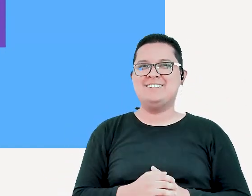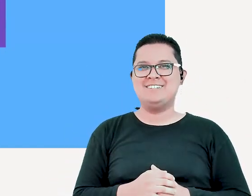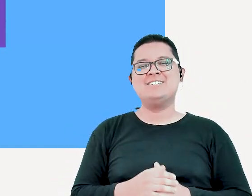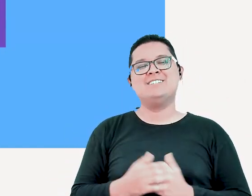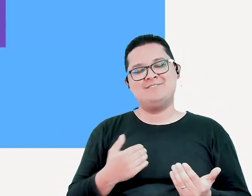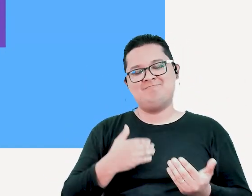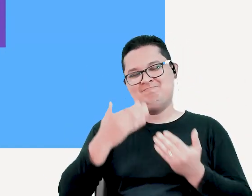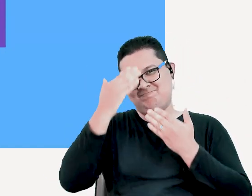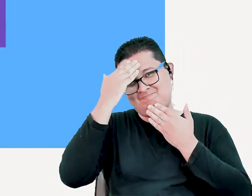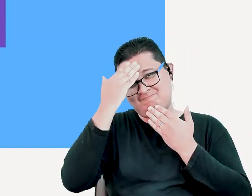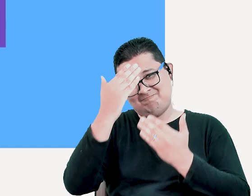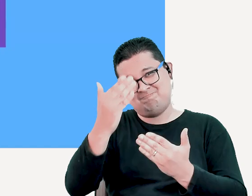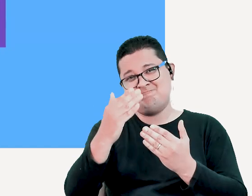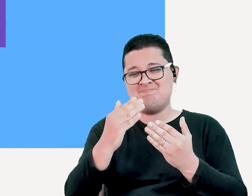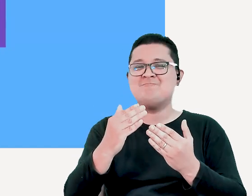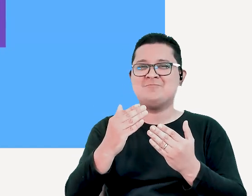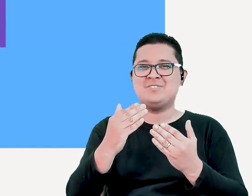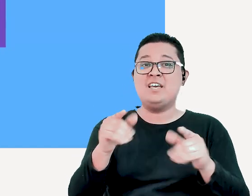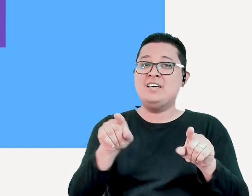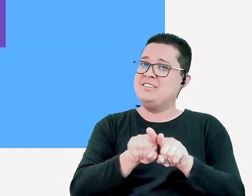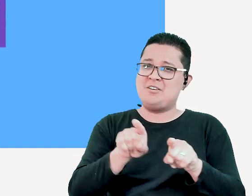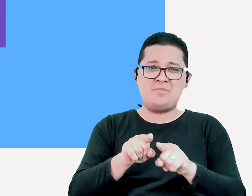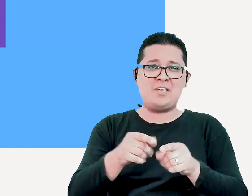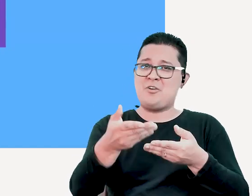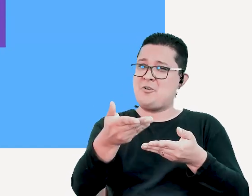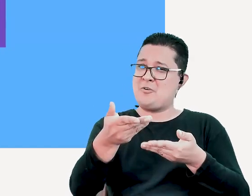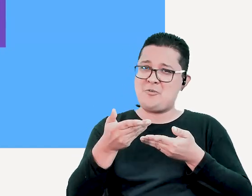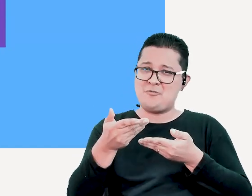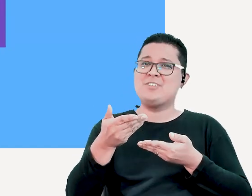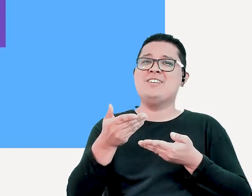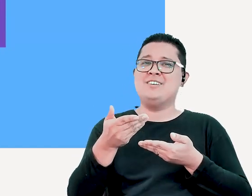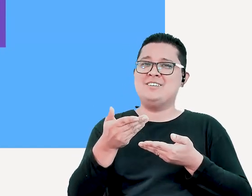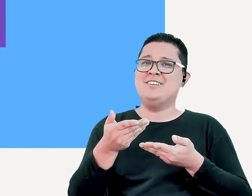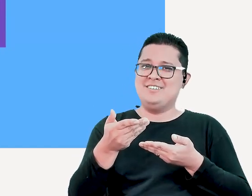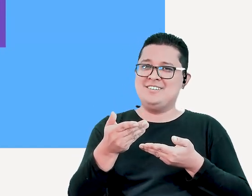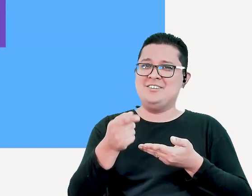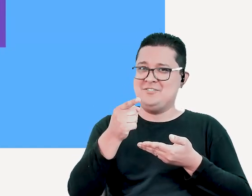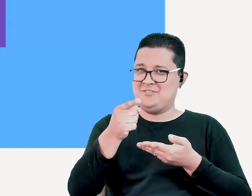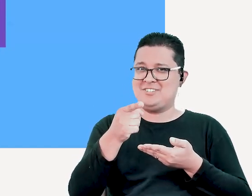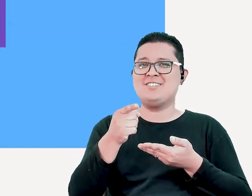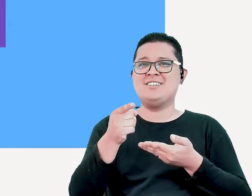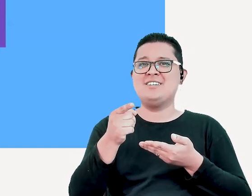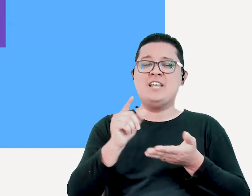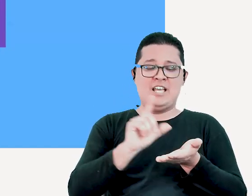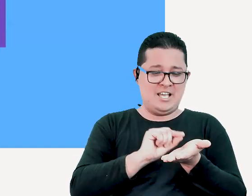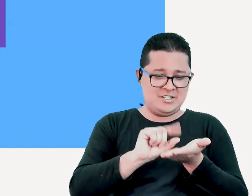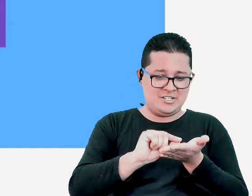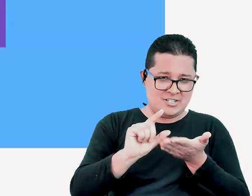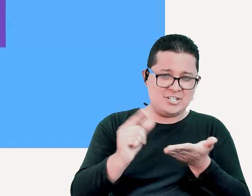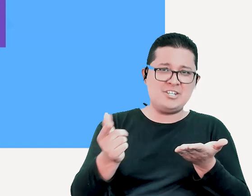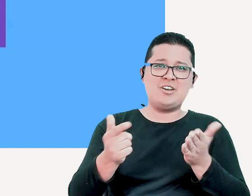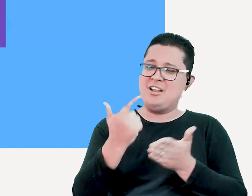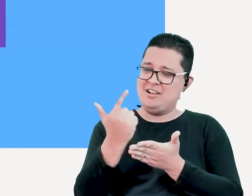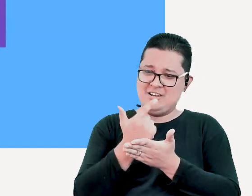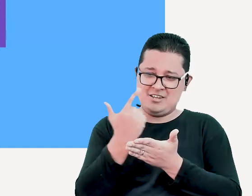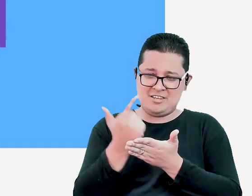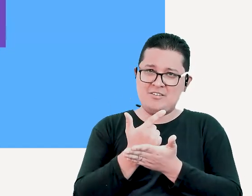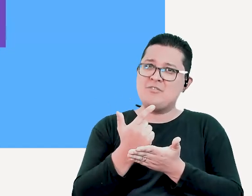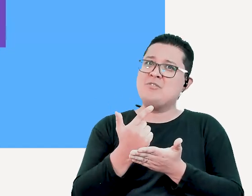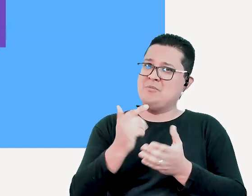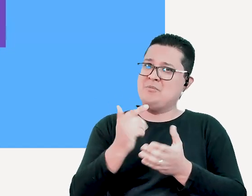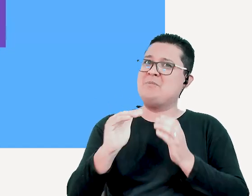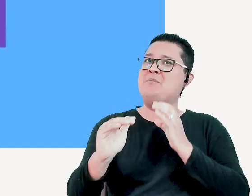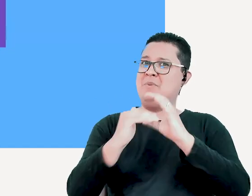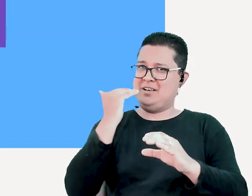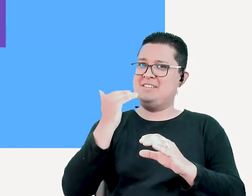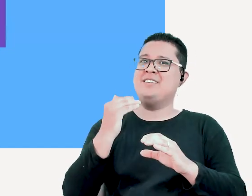e já abrir as portas aí, se qualquer novidade, um livro, um artigo, manda pra gente que a gente ajuda a divulgar na comunidade também, tá, Thaís?